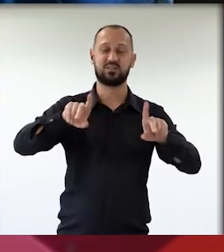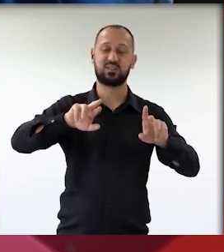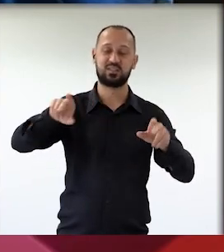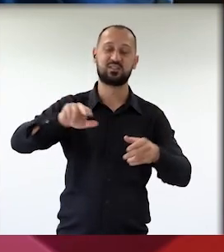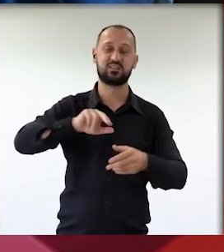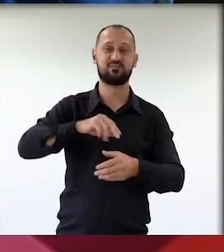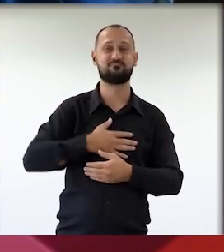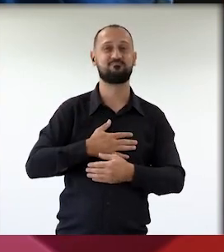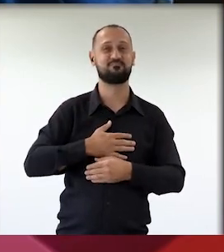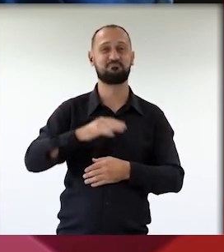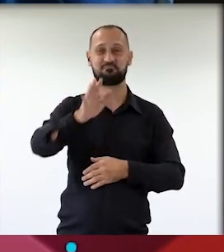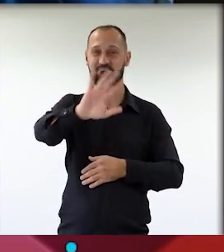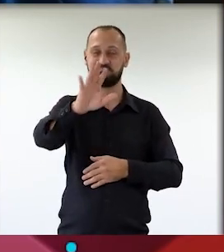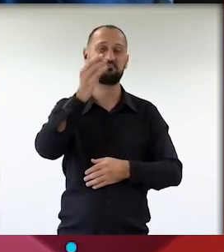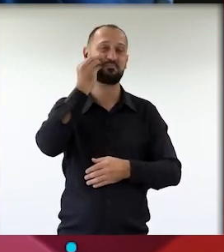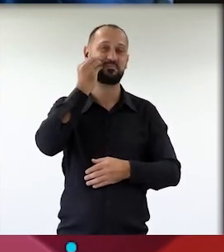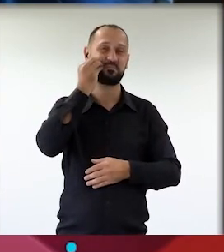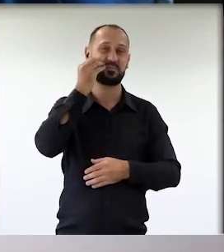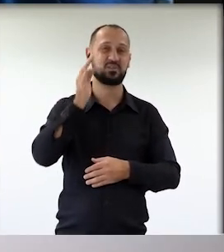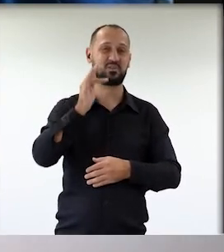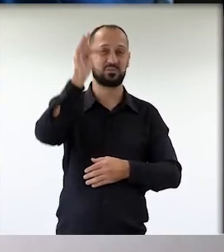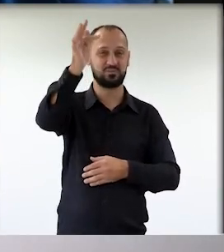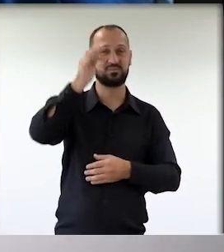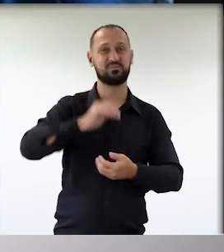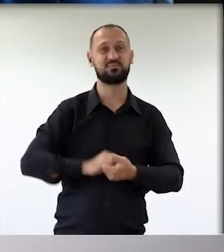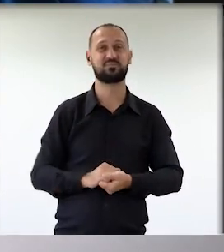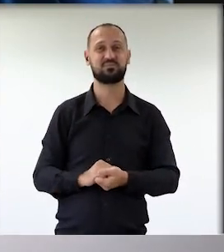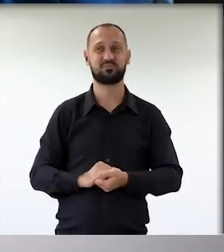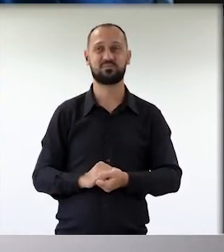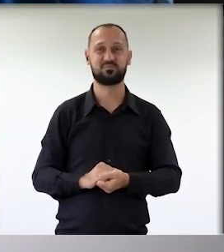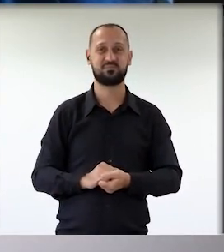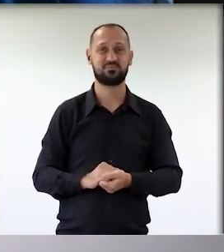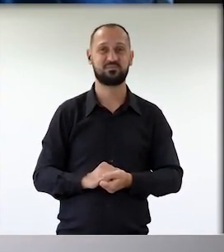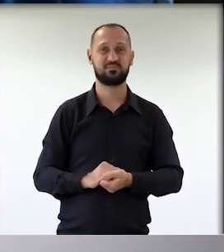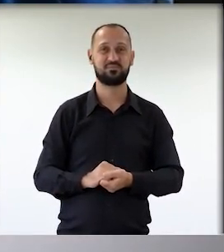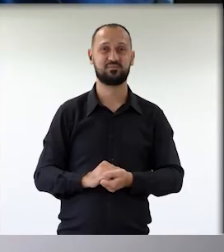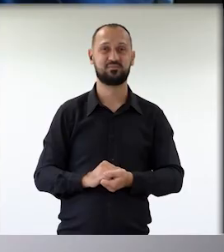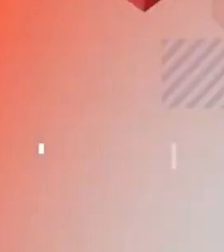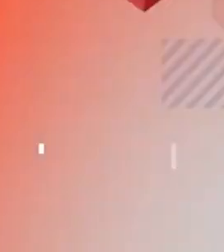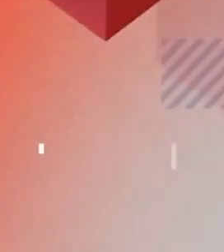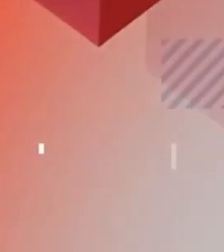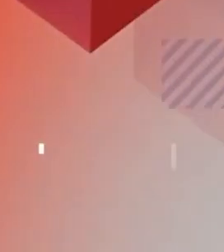a respeito de diversos outros assuntos. Um beijo para todo mundo e até a próxima. Tchau, tchau.